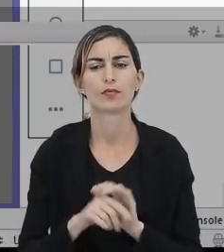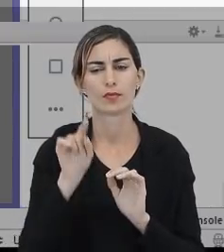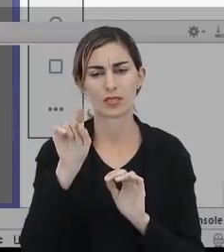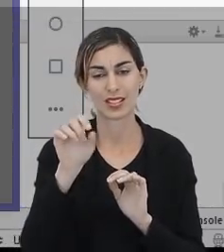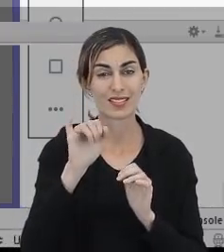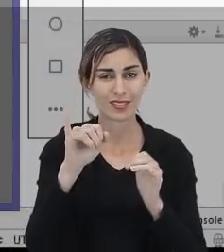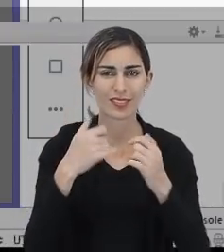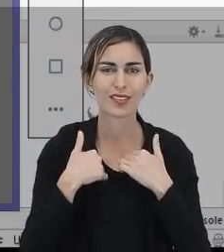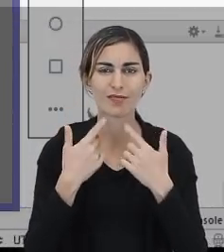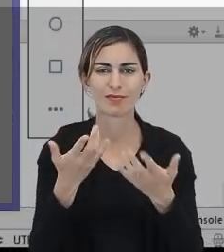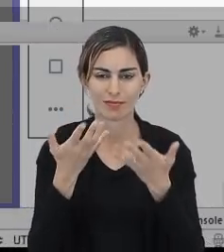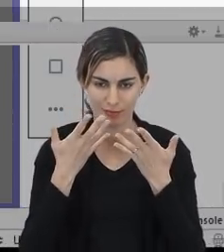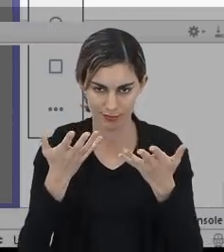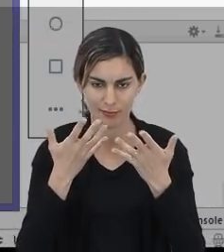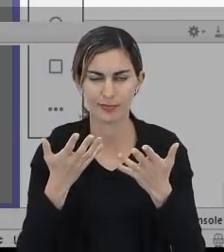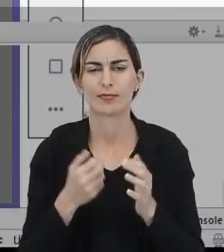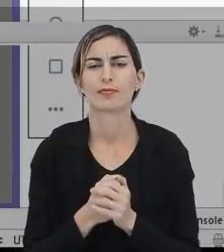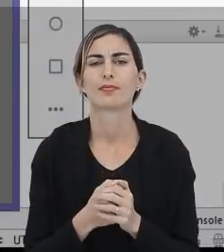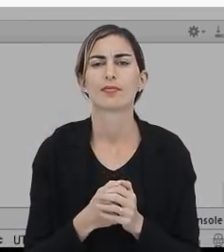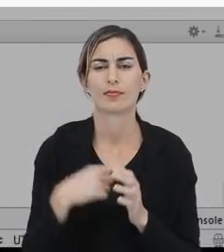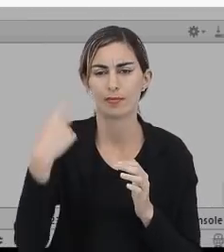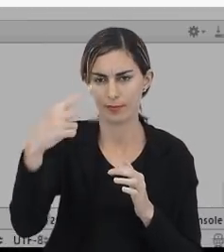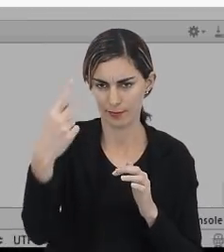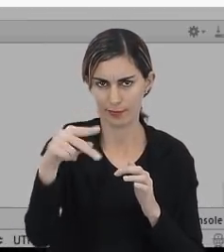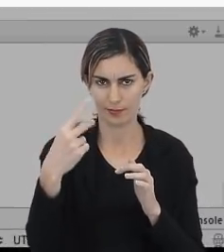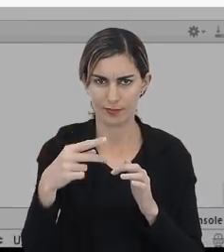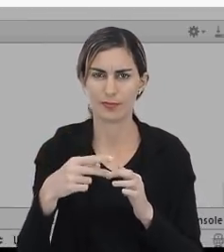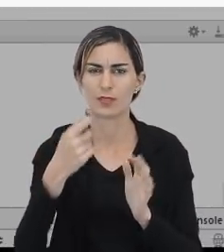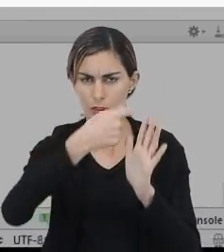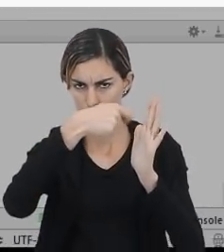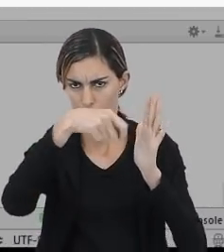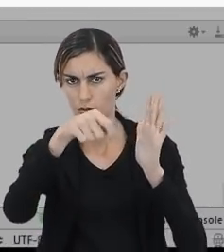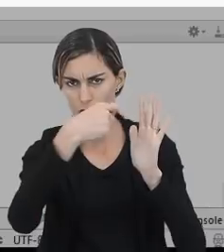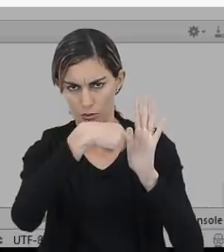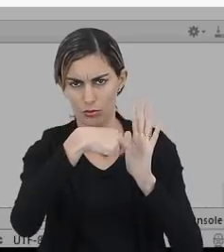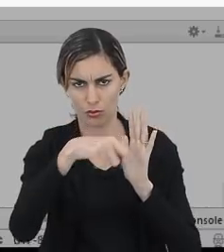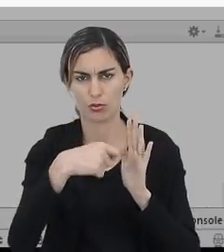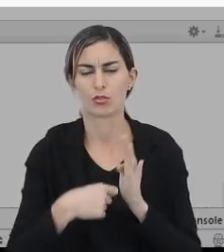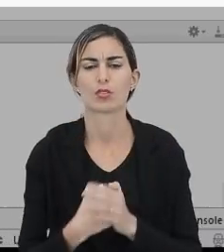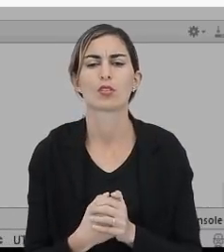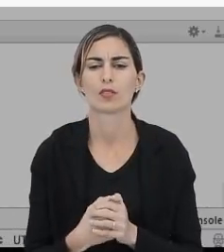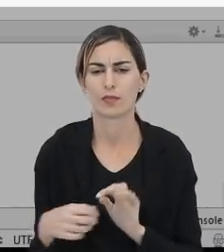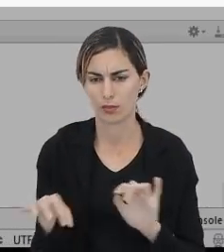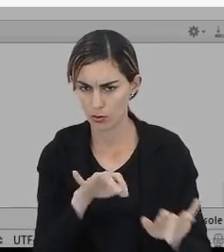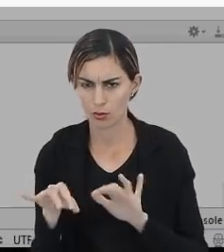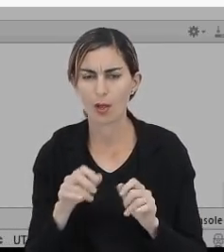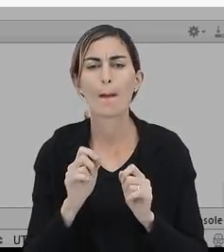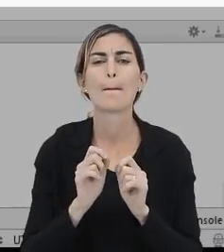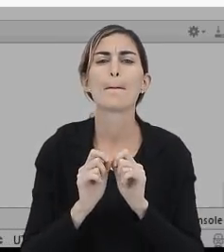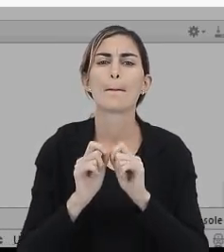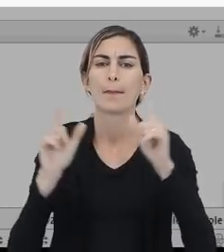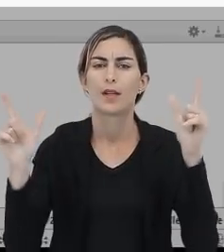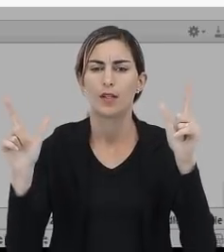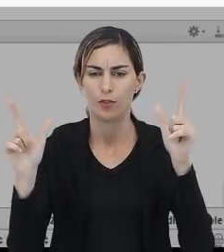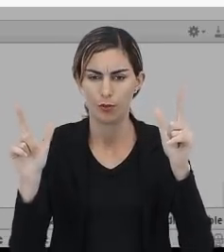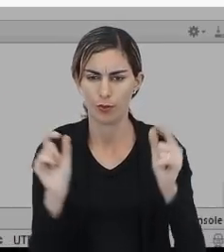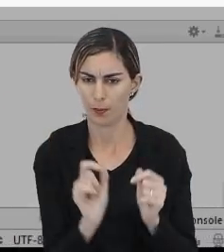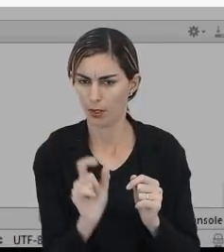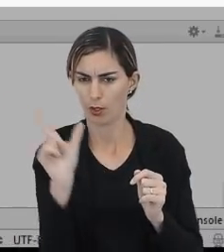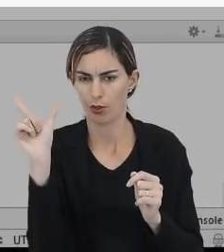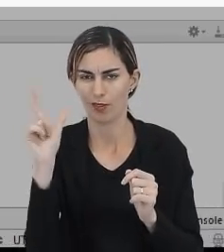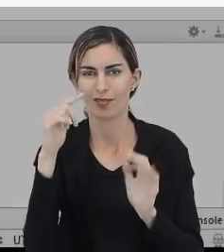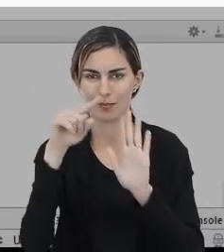No caso aqui, se a gente quiser que ele escreva, se for maior, ele